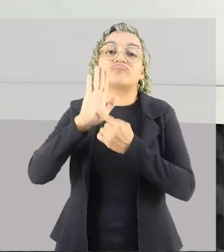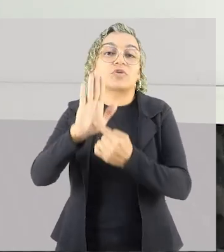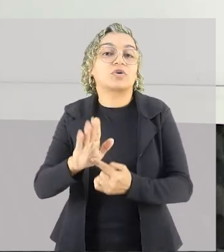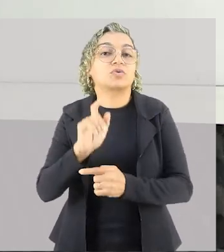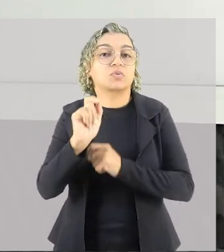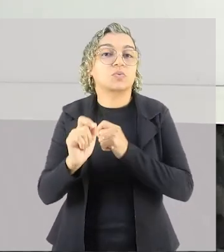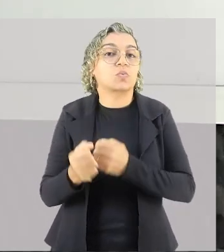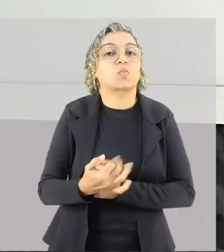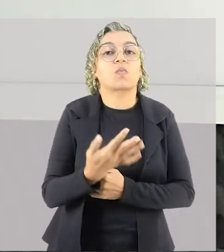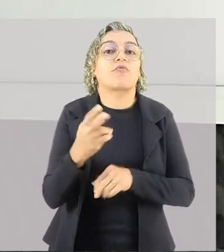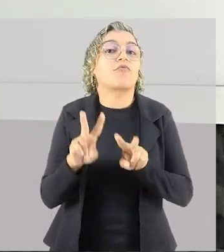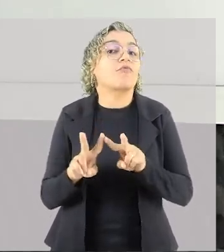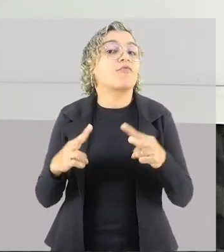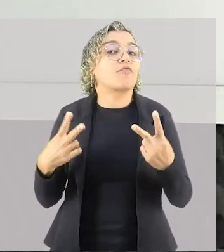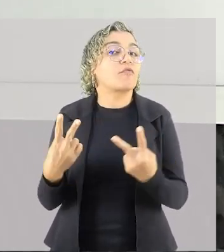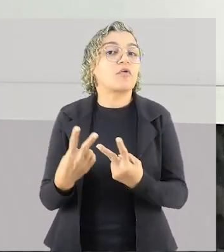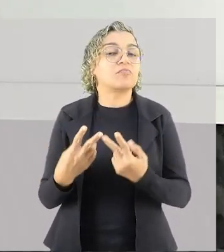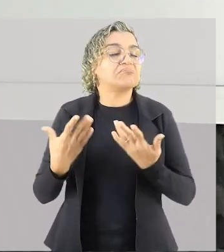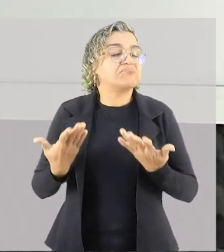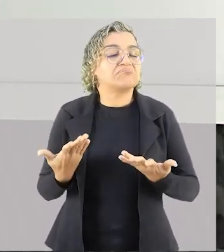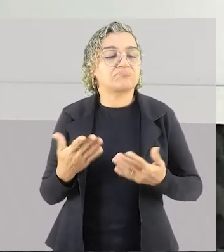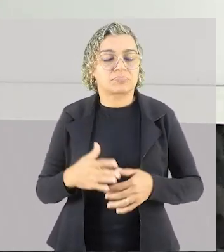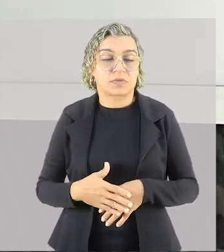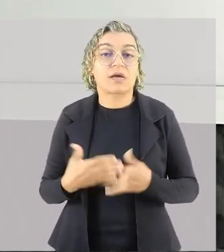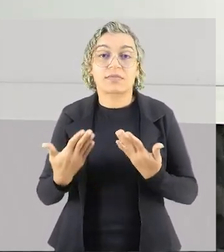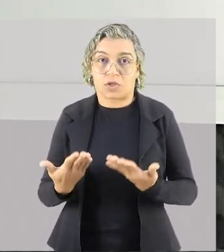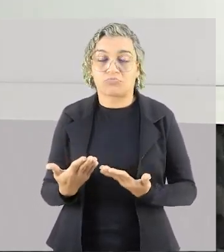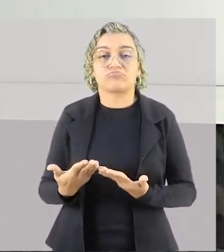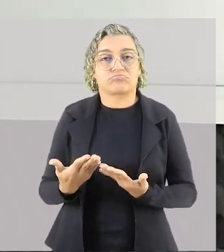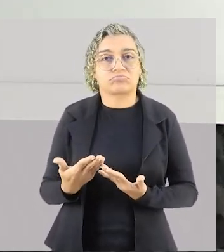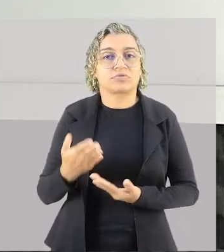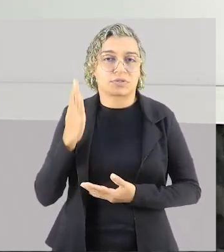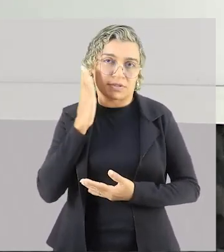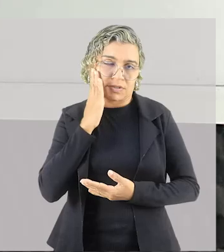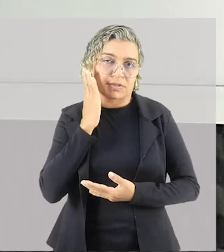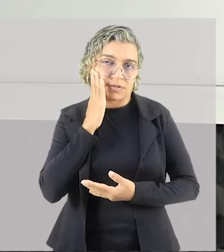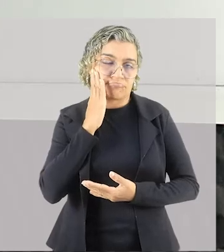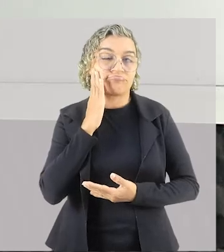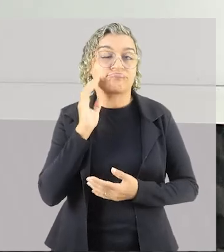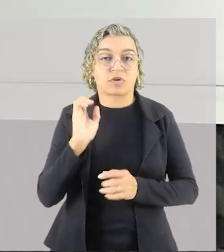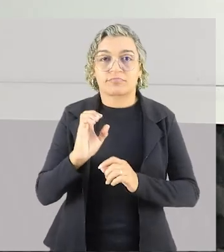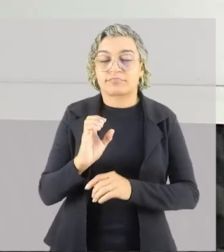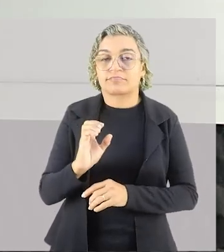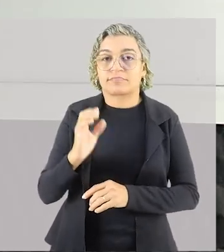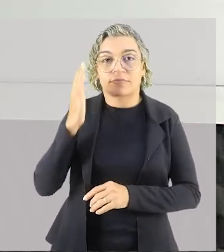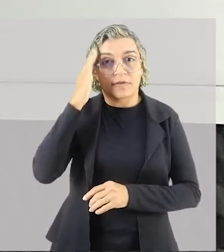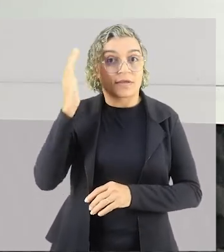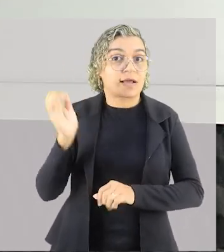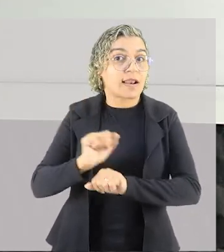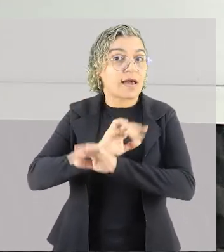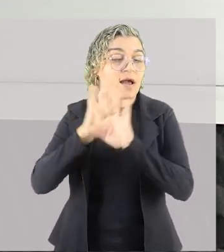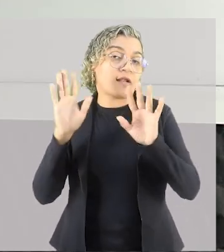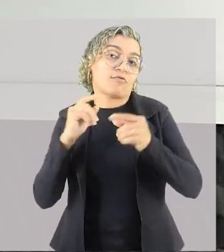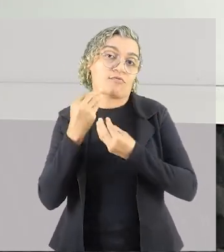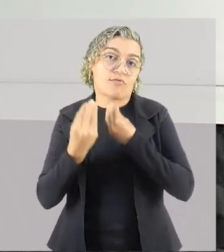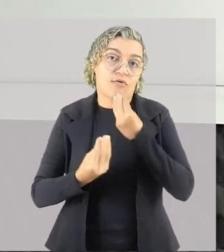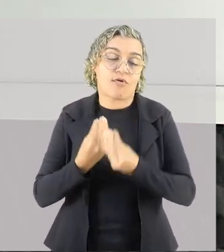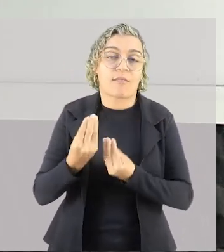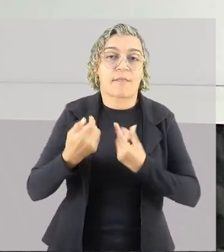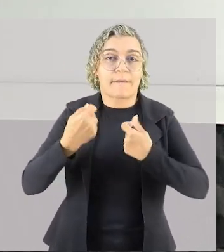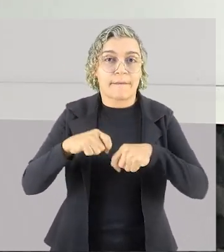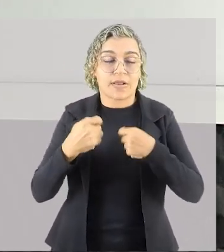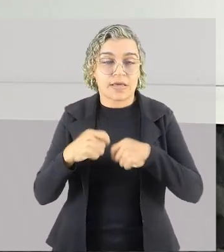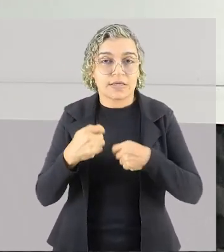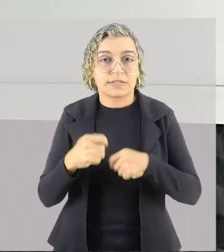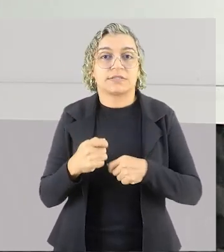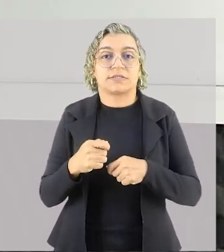qual é o volume desse objeto. Ora, então fica bem claro que para calcular o volume desse objeto, eu preciso calcular o volume do